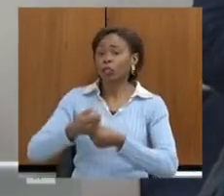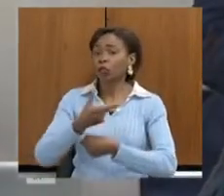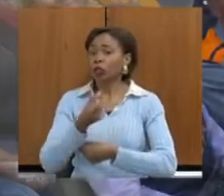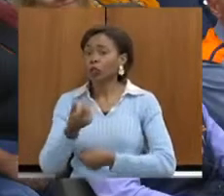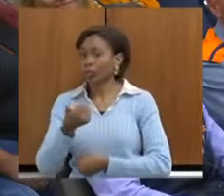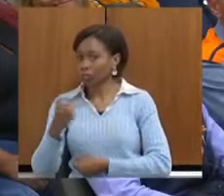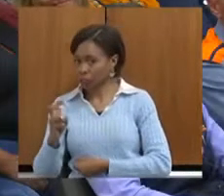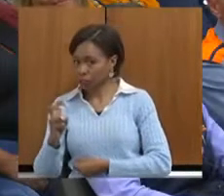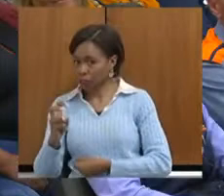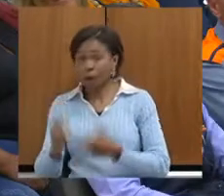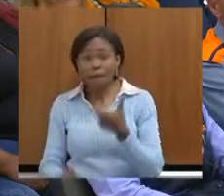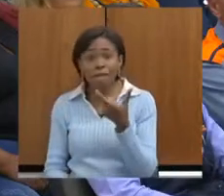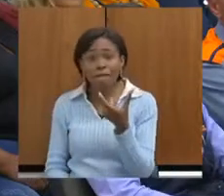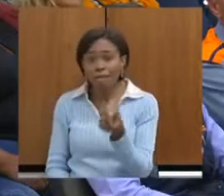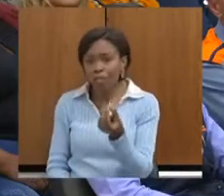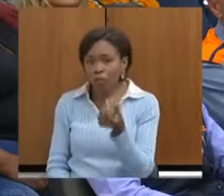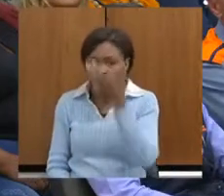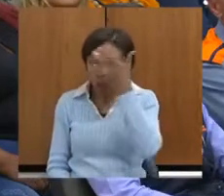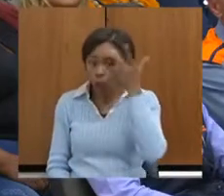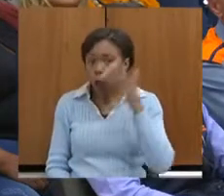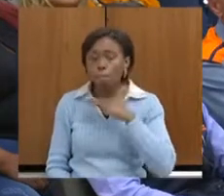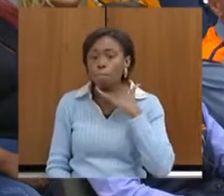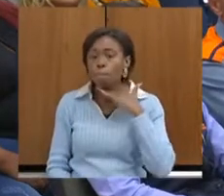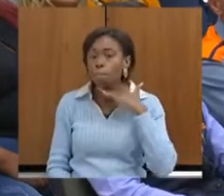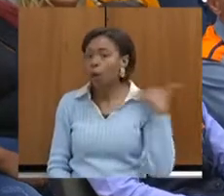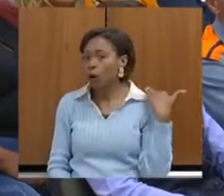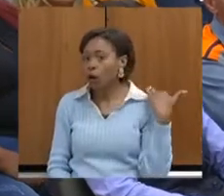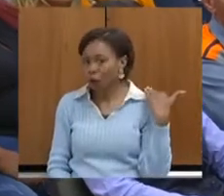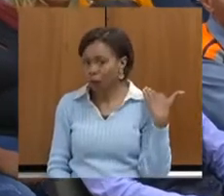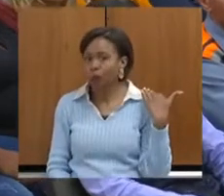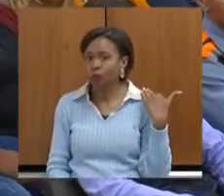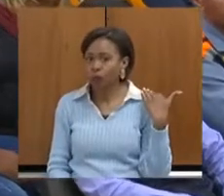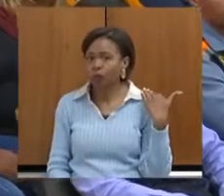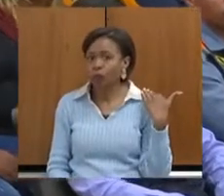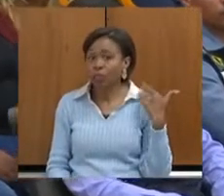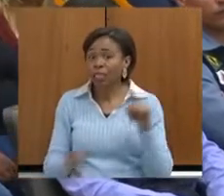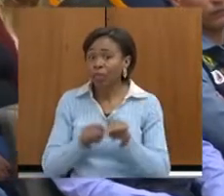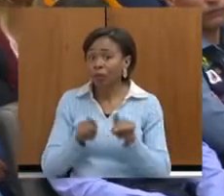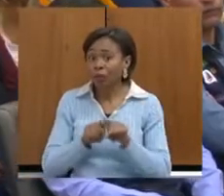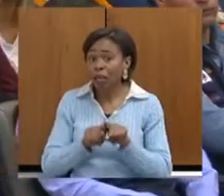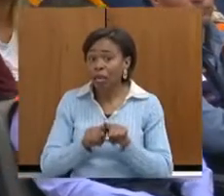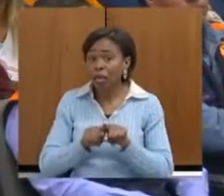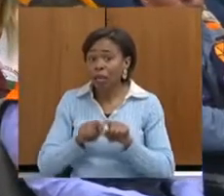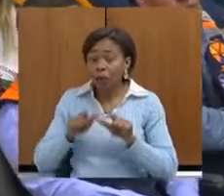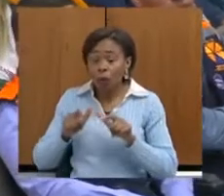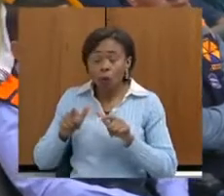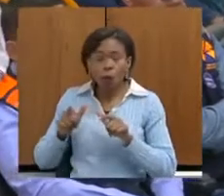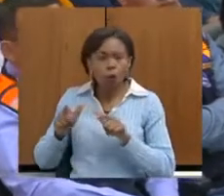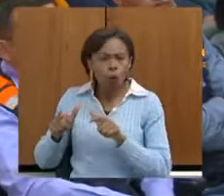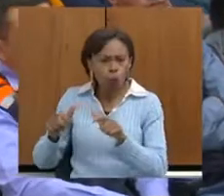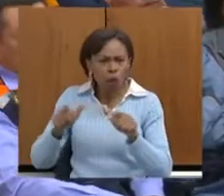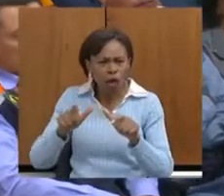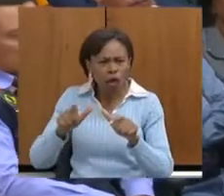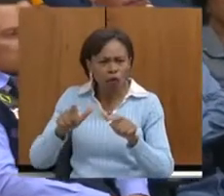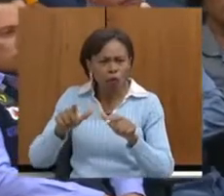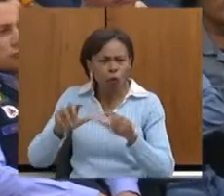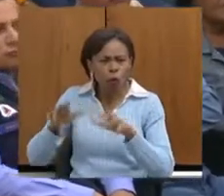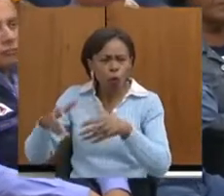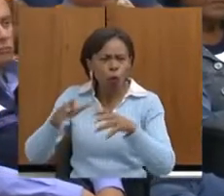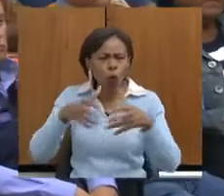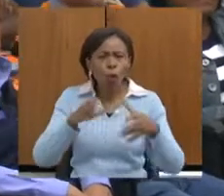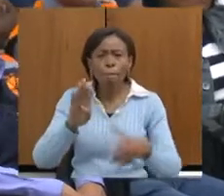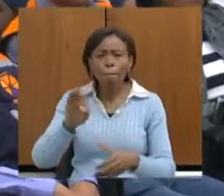morreram uma comunidade inteira uma não né gente várias porque a primeira foi Bento Rodrigues